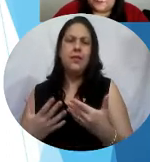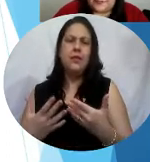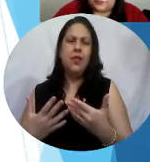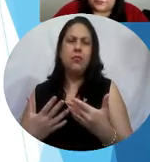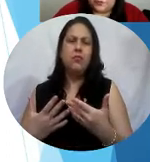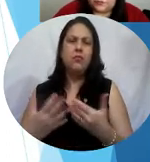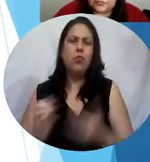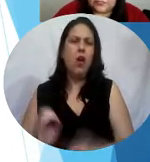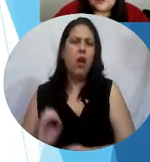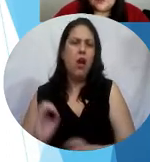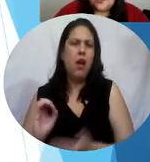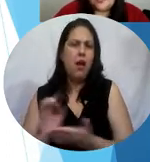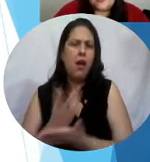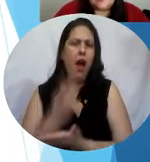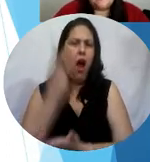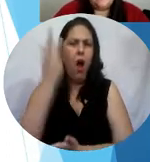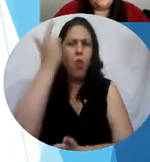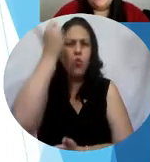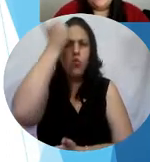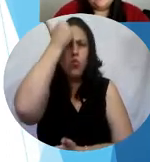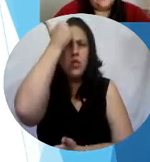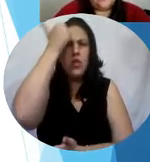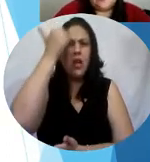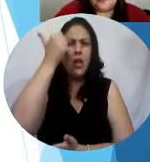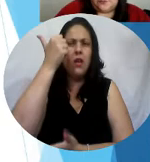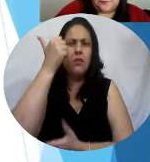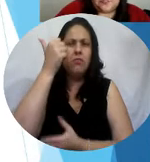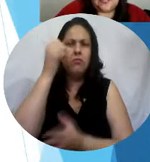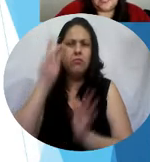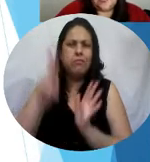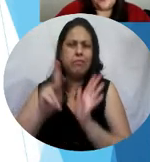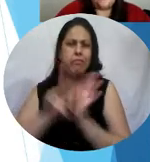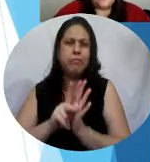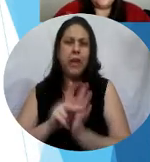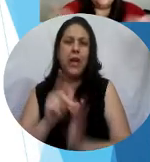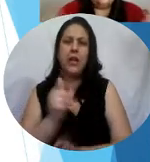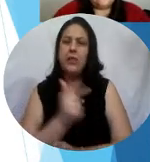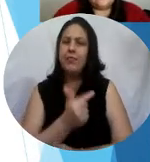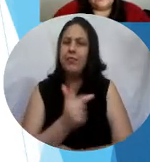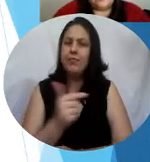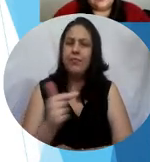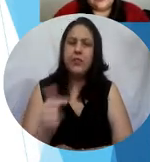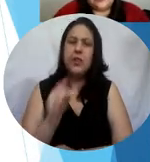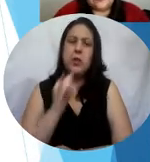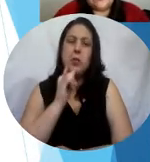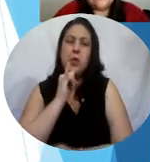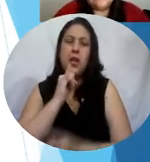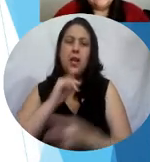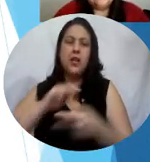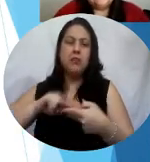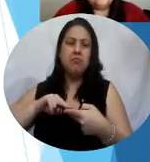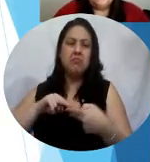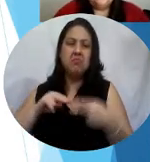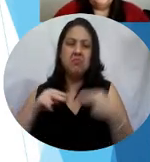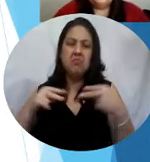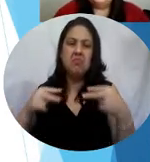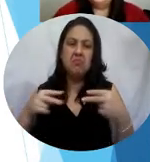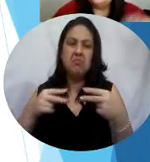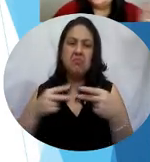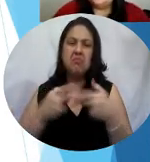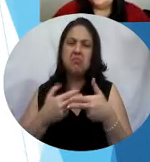transtorno do espectro do autismo, como, por exemplo, a síndrome de Down e outras condições.